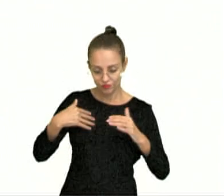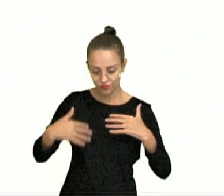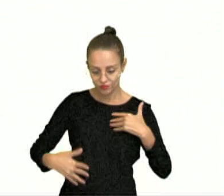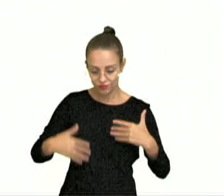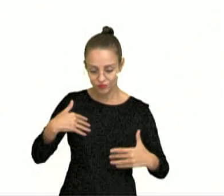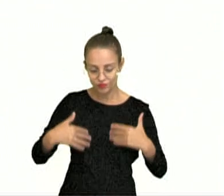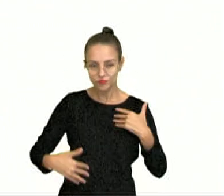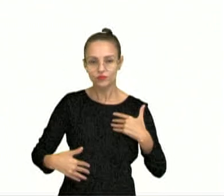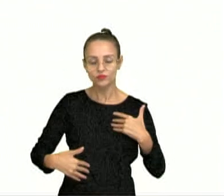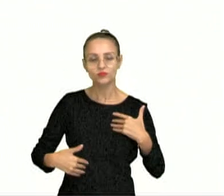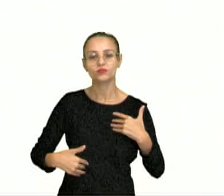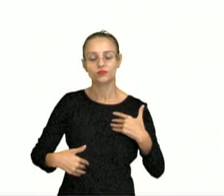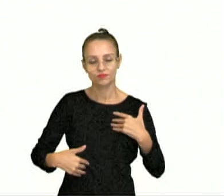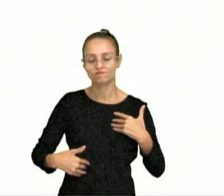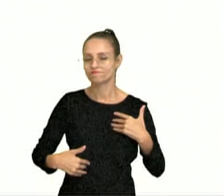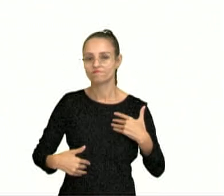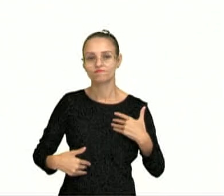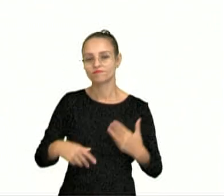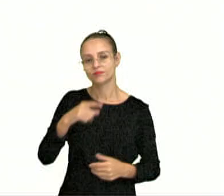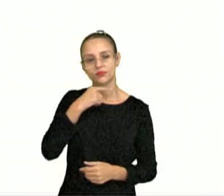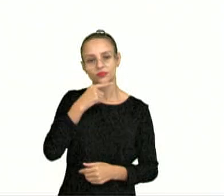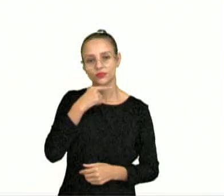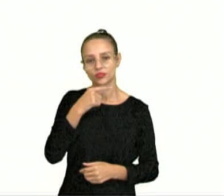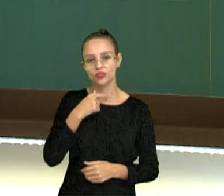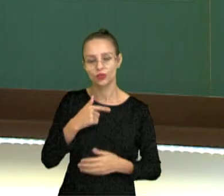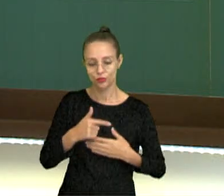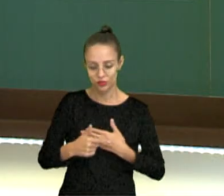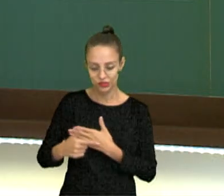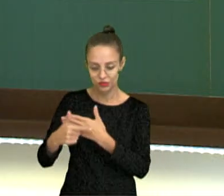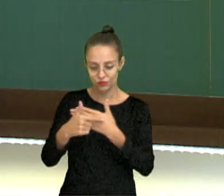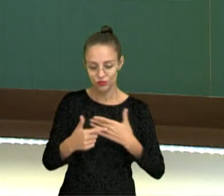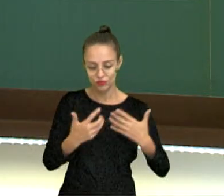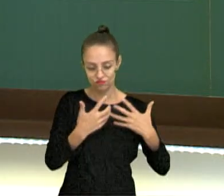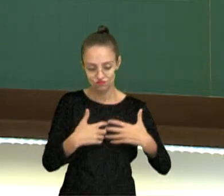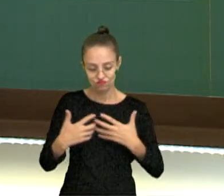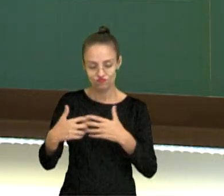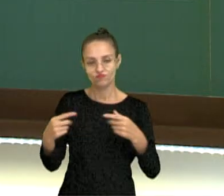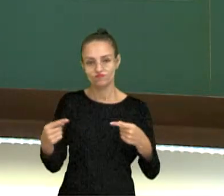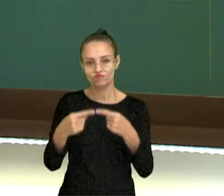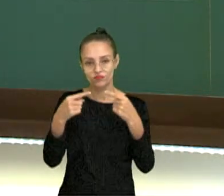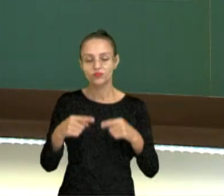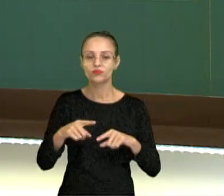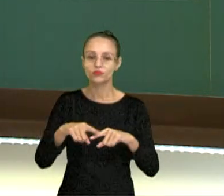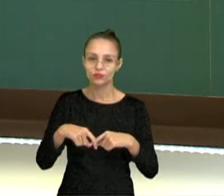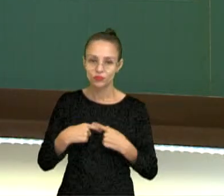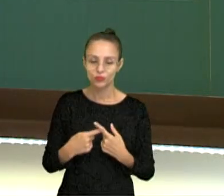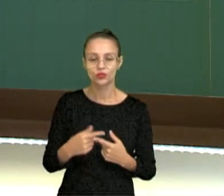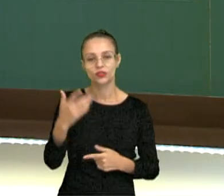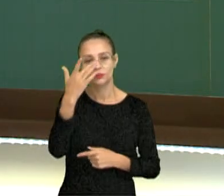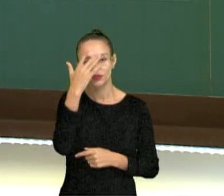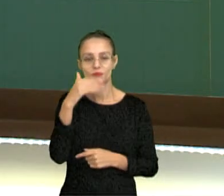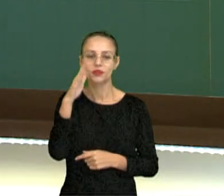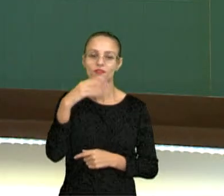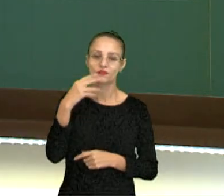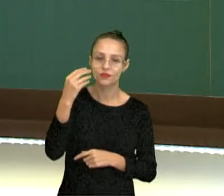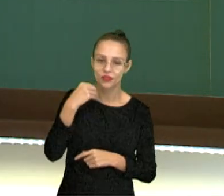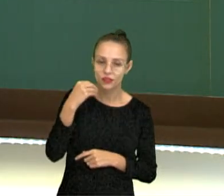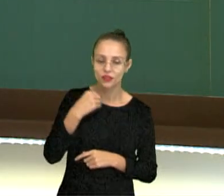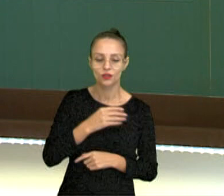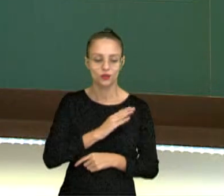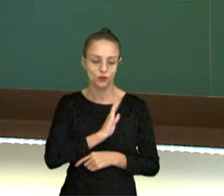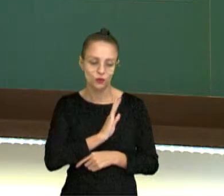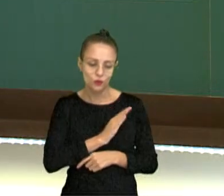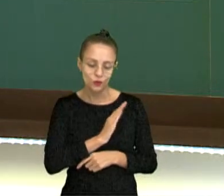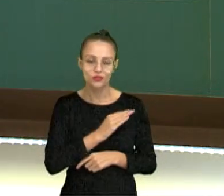o sistema do corpo não vai realizar as suas funções adequadamente. Por isso, as pessoas vão ficando mais fraquinhas, o coração